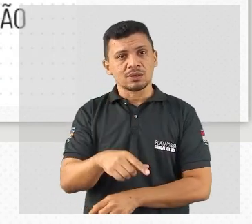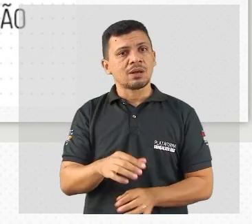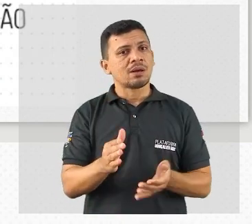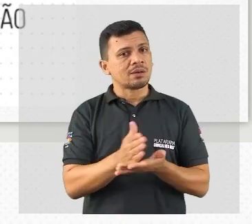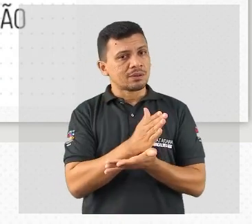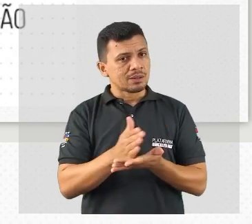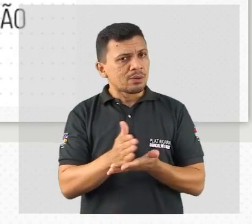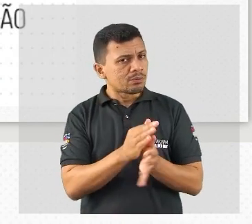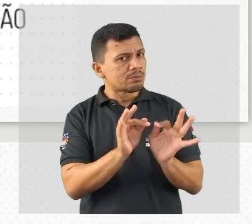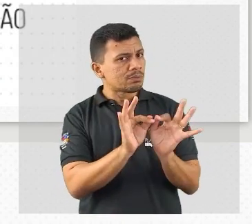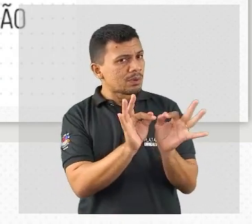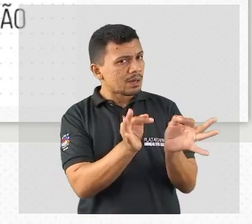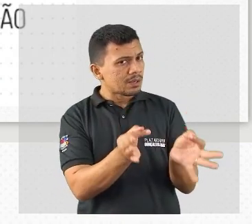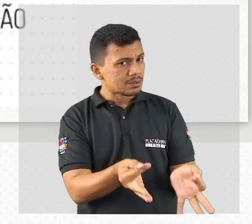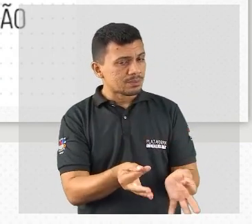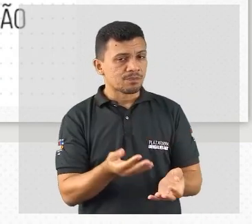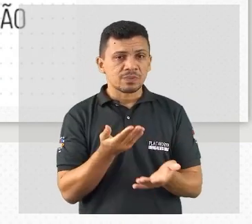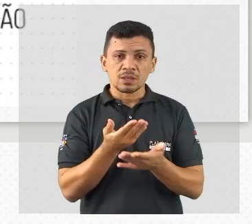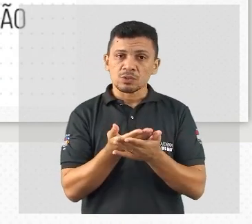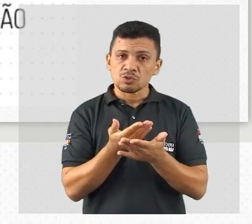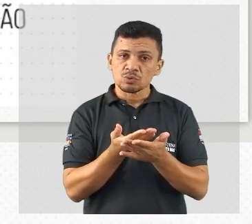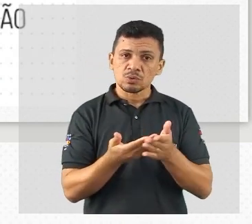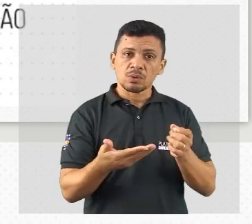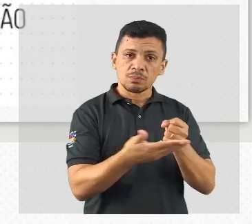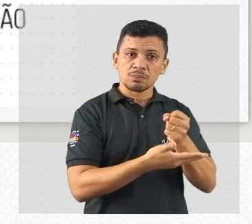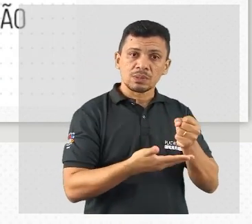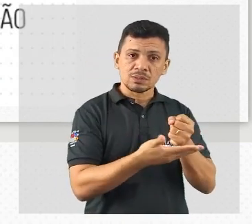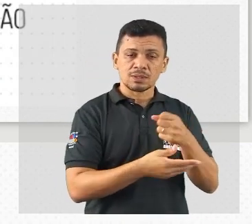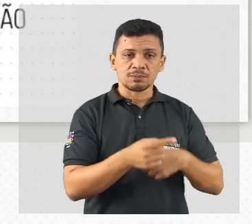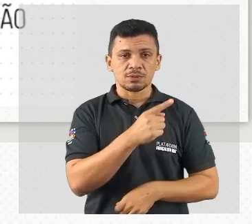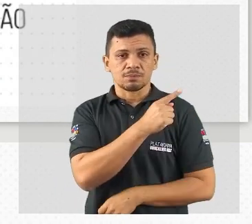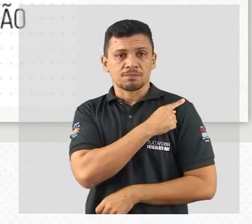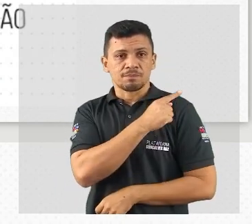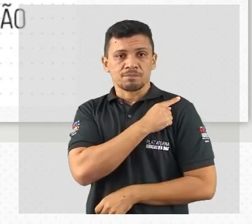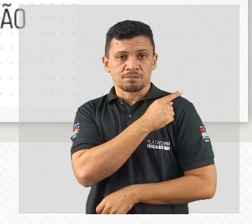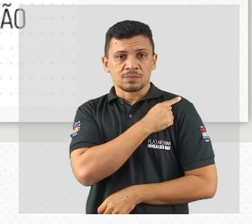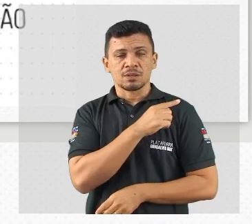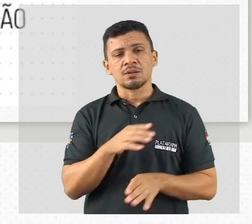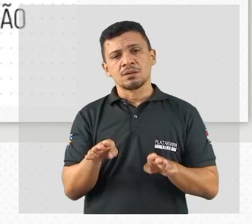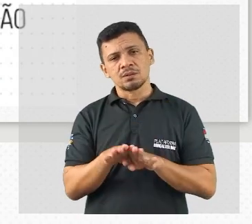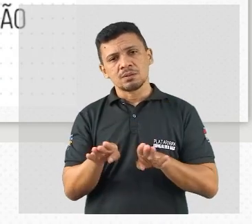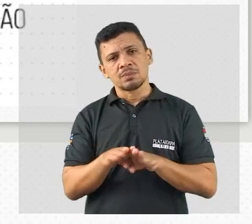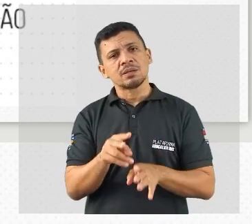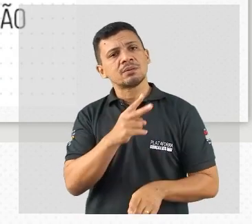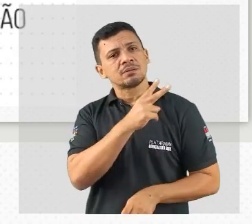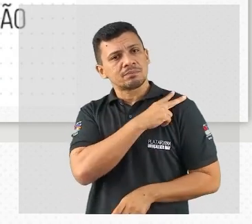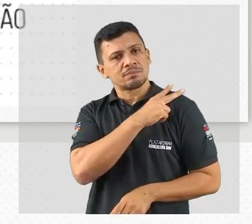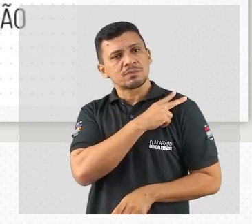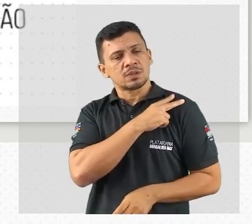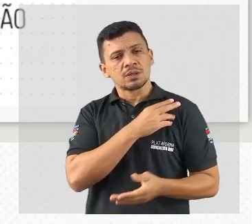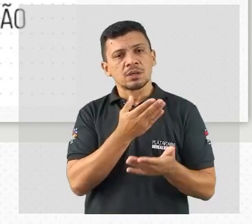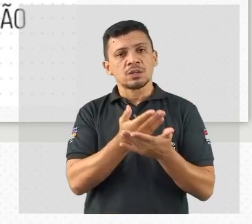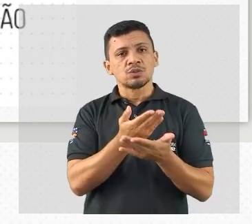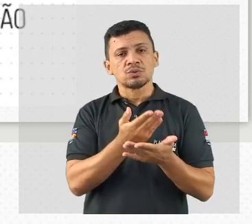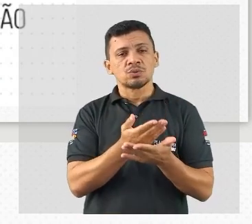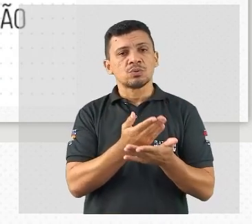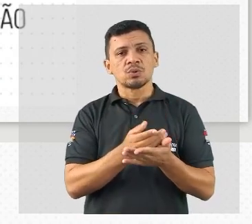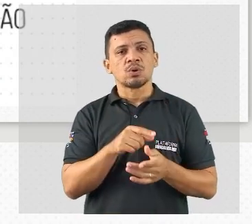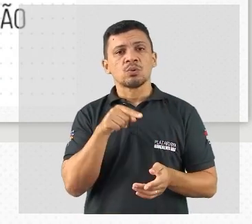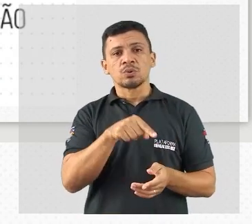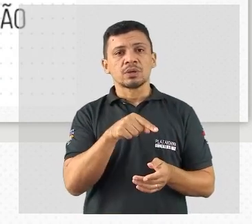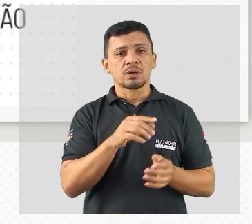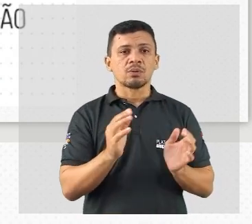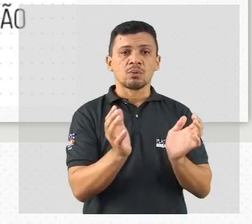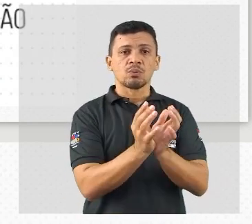simples, que a gente estudou basicamente lá na primeira série, principalmente na segunda série, quando a gente estuda o reino Monera, que é o reino